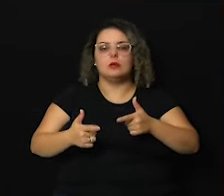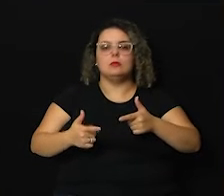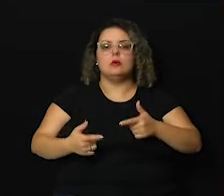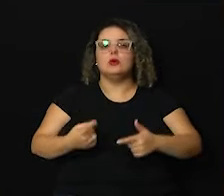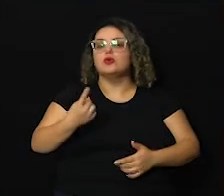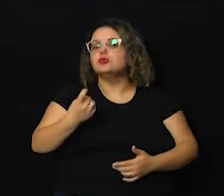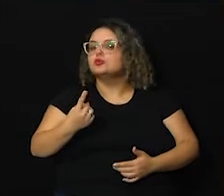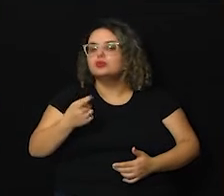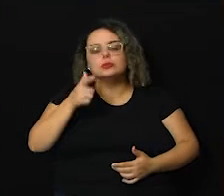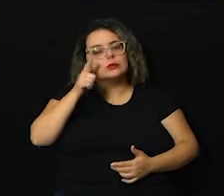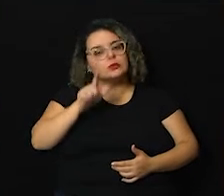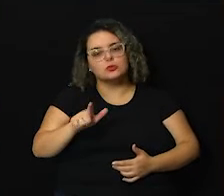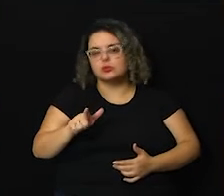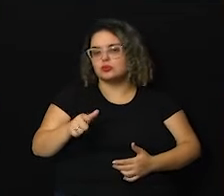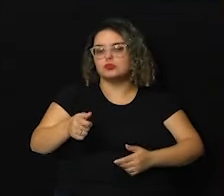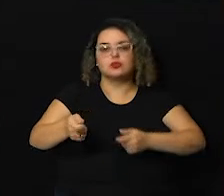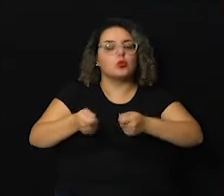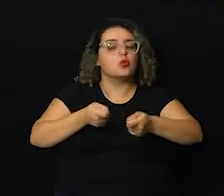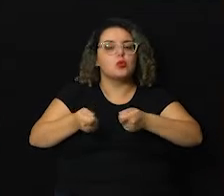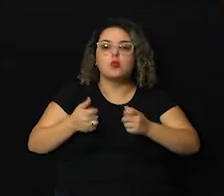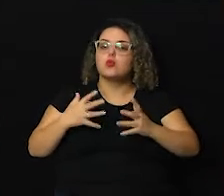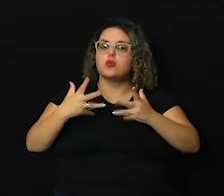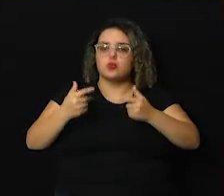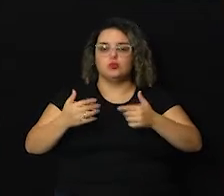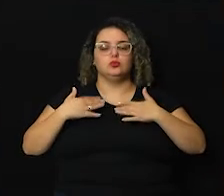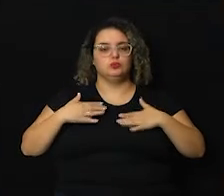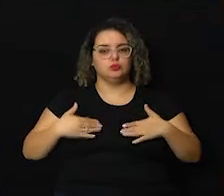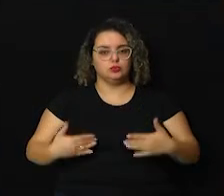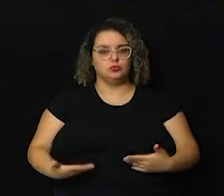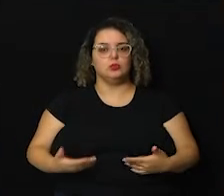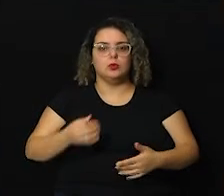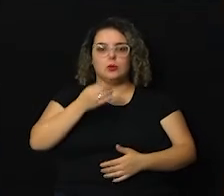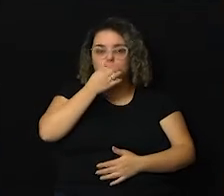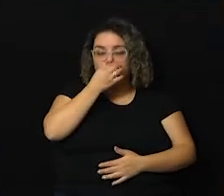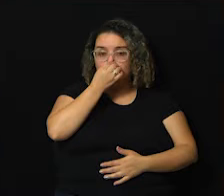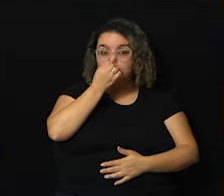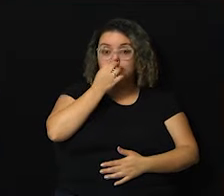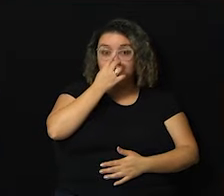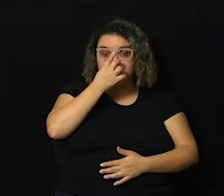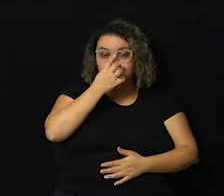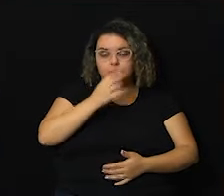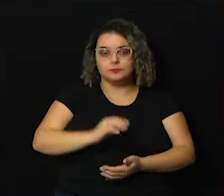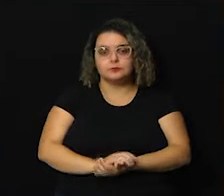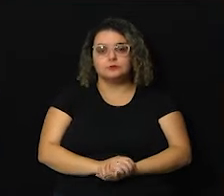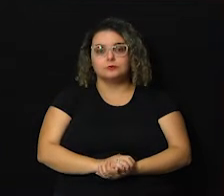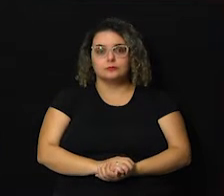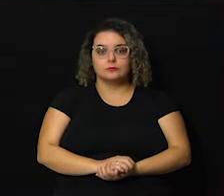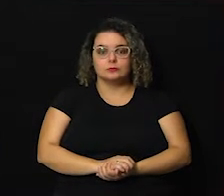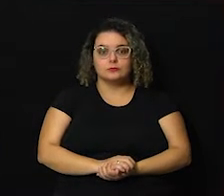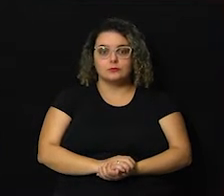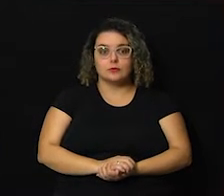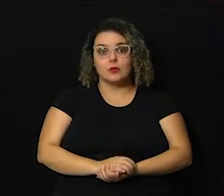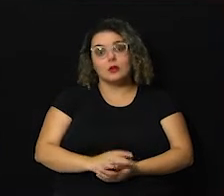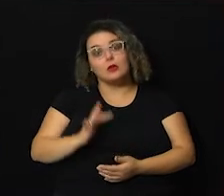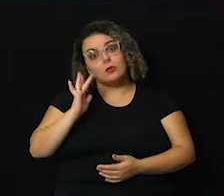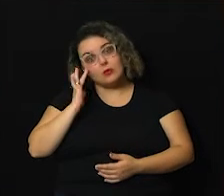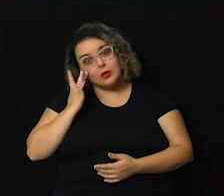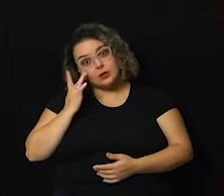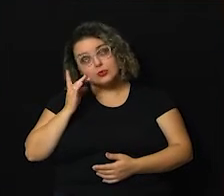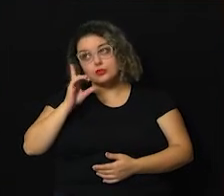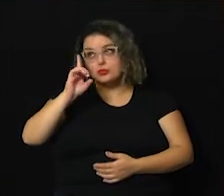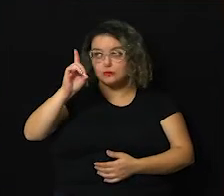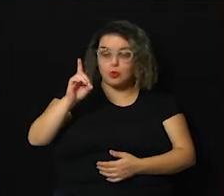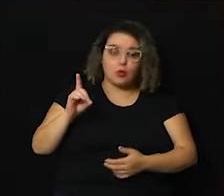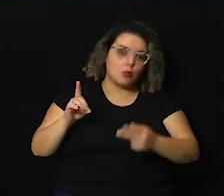rim sozinho não conseguir manter a função. Eu acho que isso até por provisão divina ou provisão